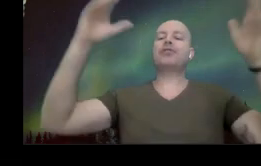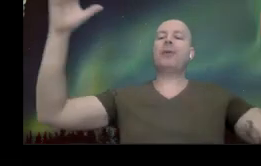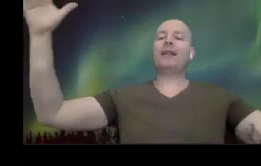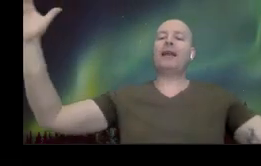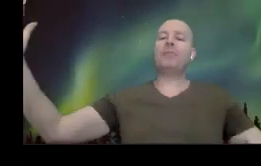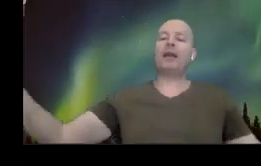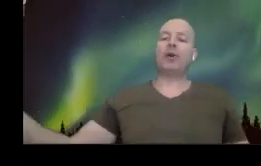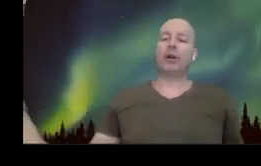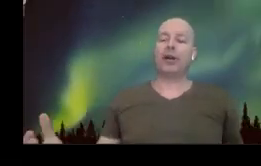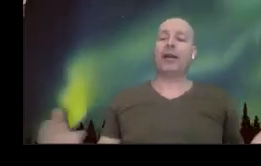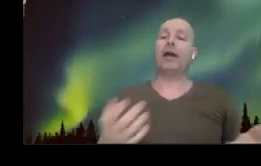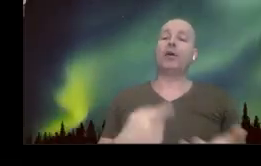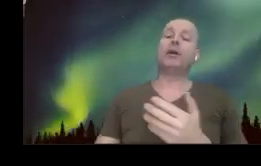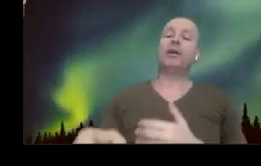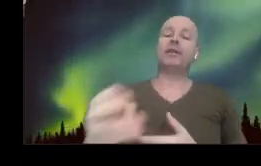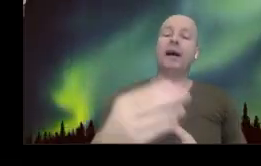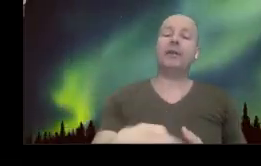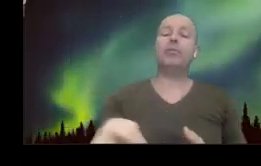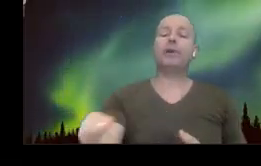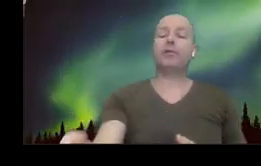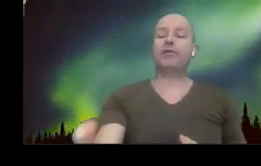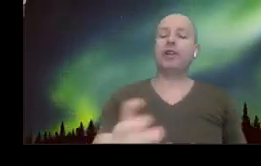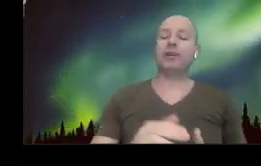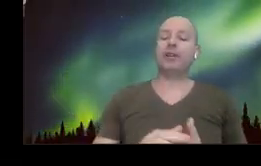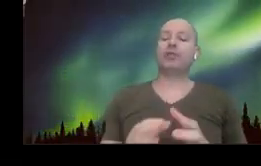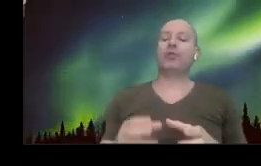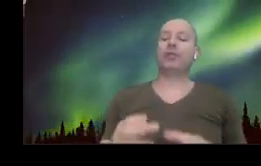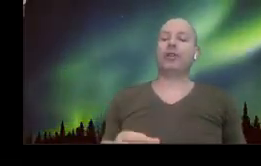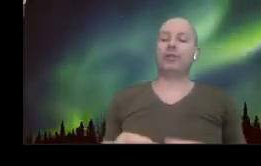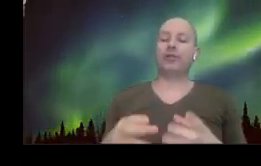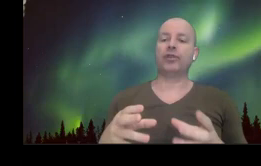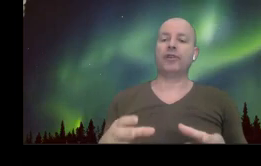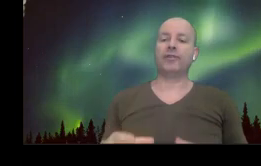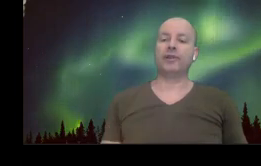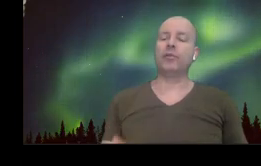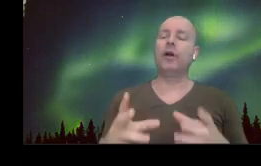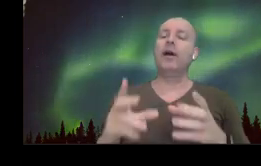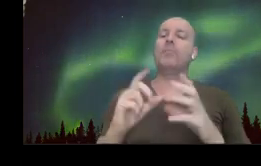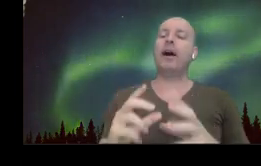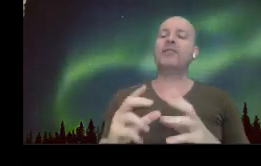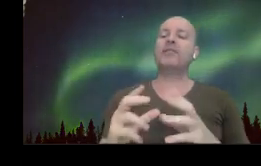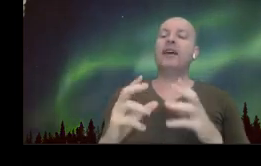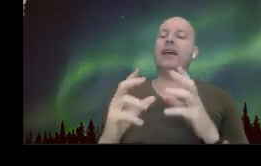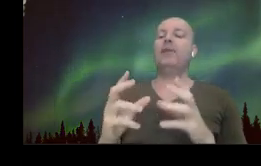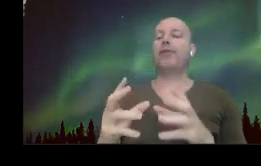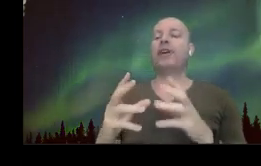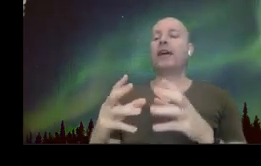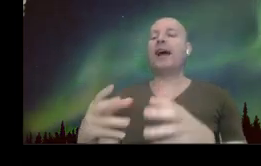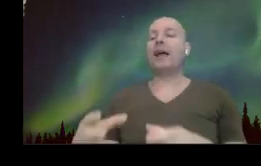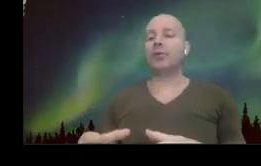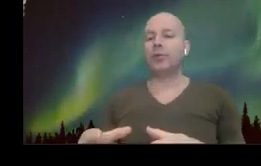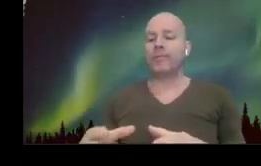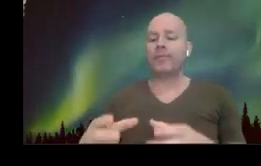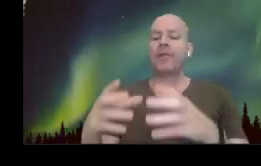faz parte de uma lei maior. Ele é regulamentado pelo Sistema Nacional de Unidades de Conservação, mas ele